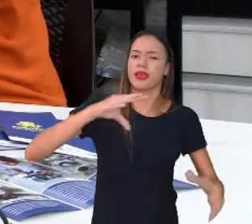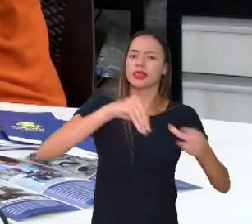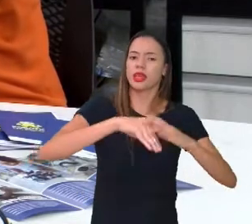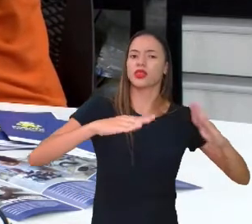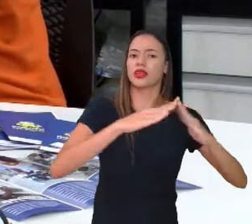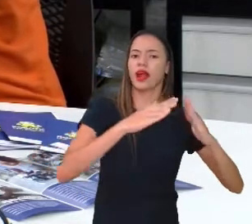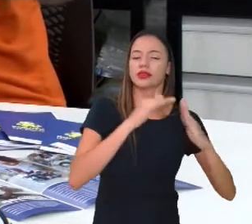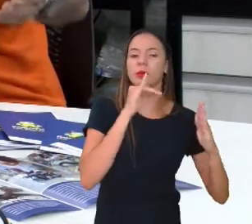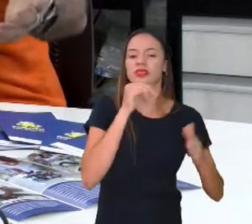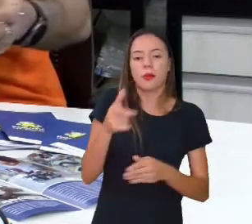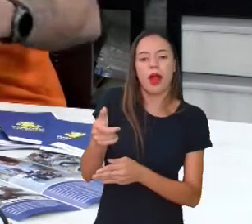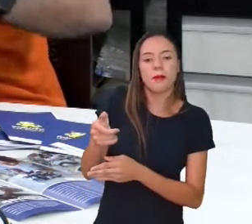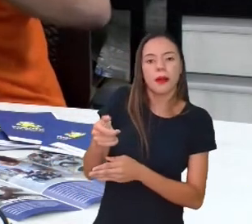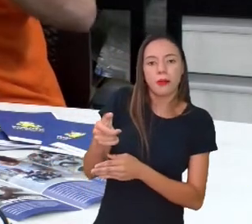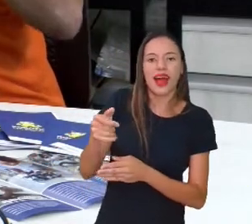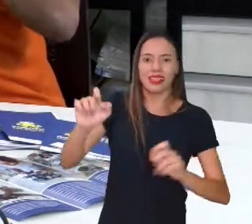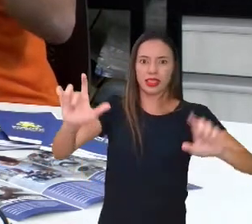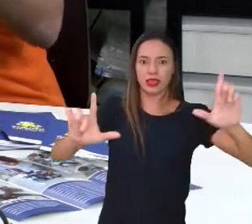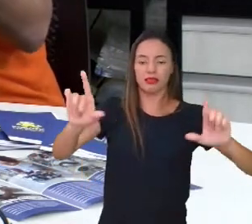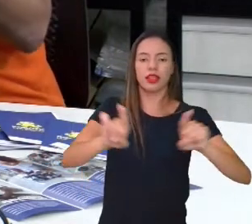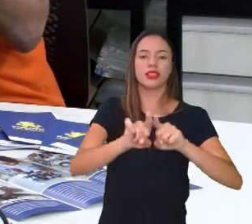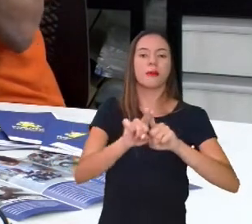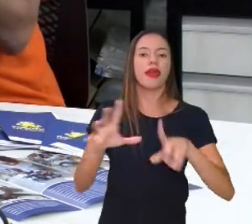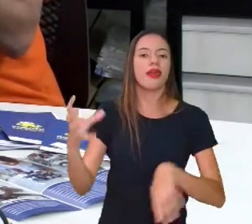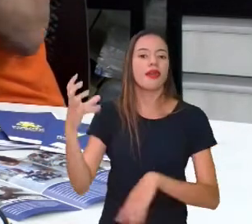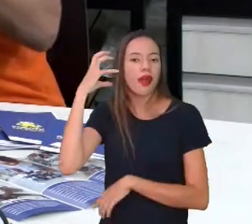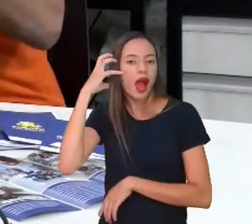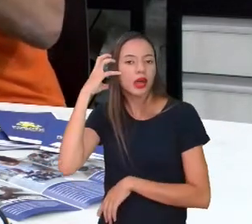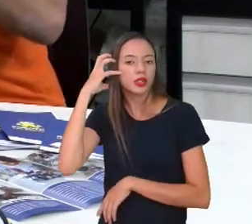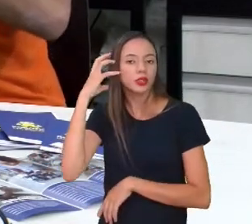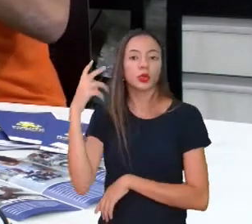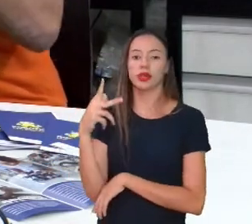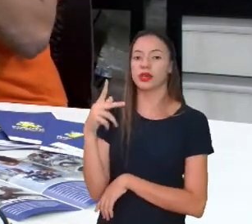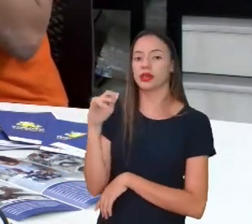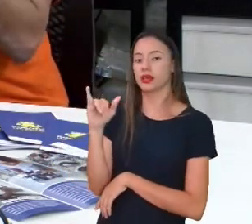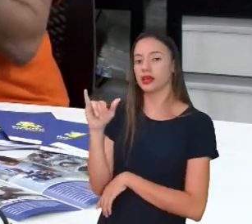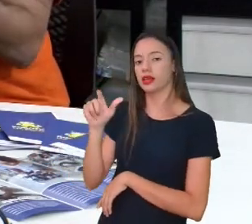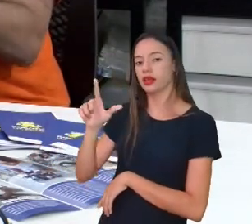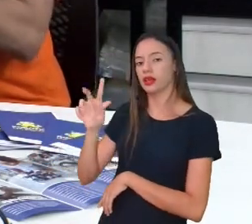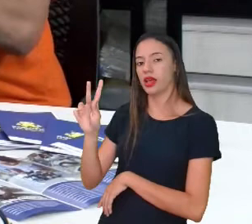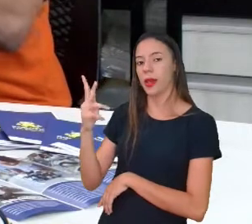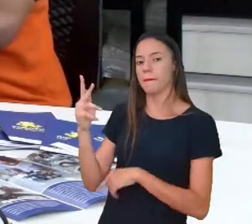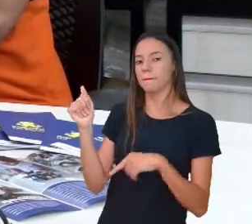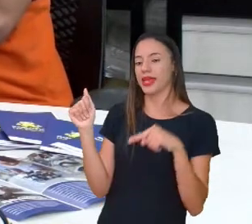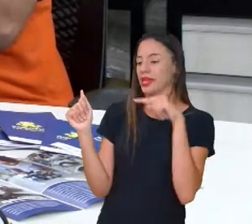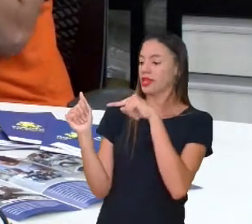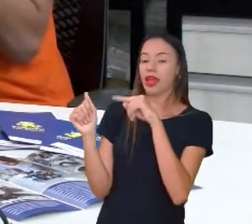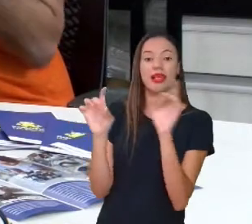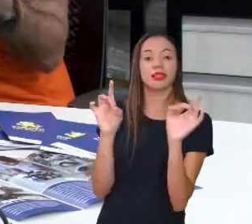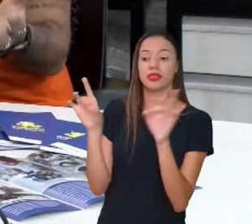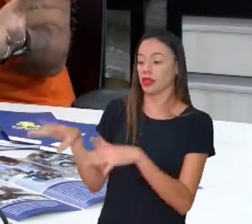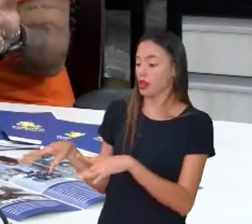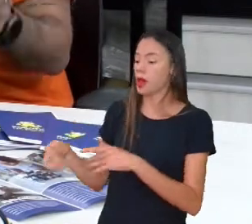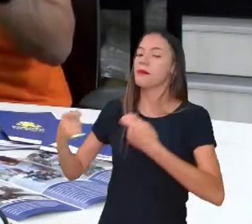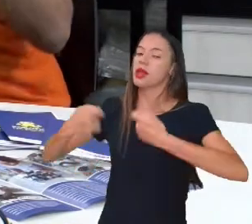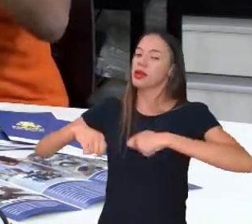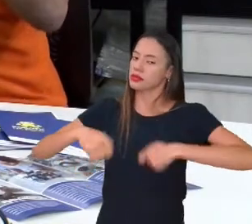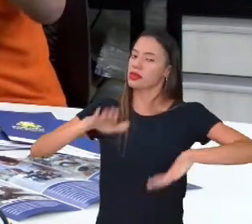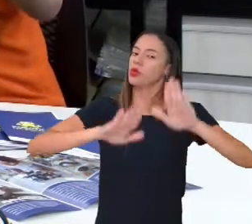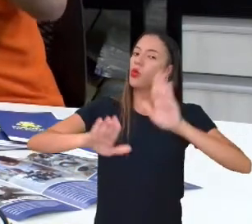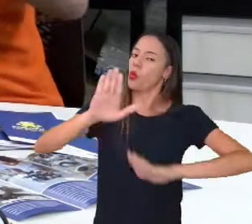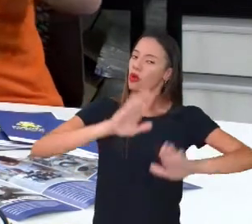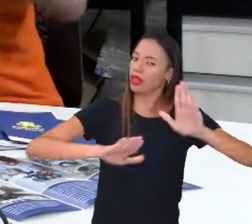né? Às vezes um radinho de pilha, né? E aquela pilha, ela para ser descartada, precisa de um cuidado muito grande, né? Ou